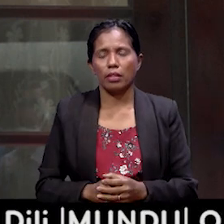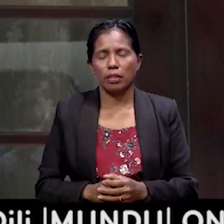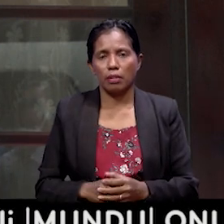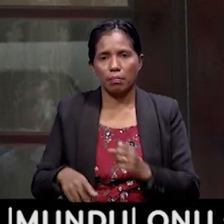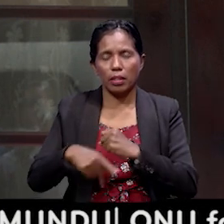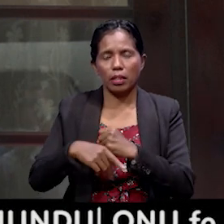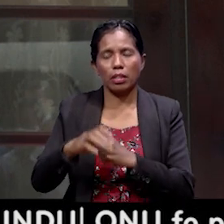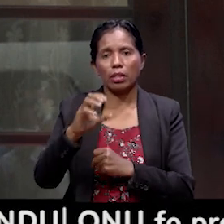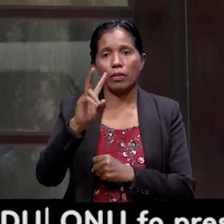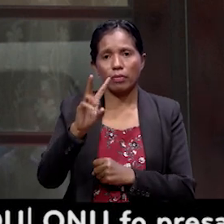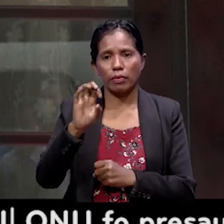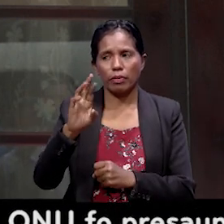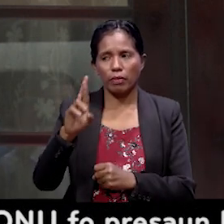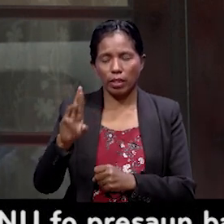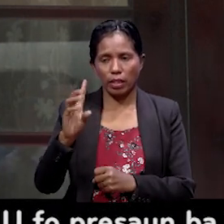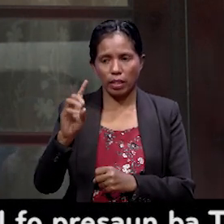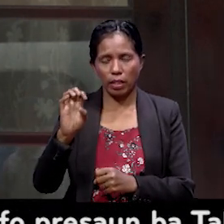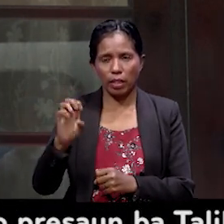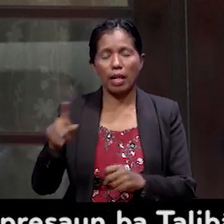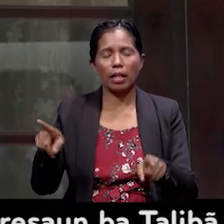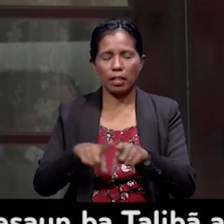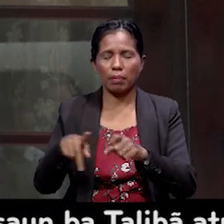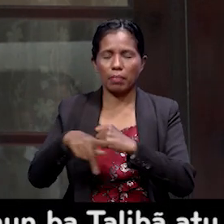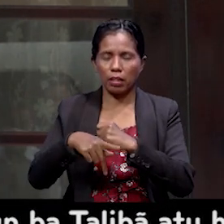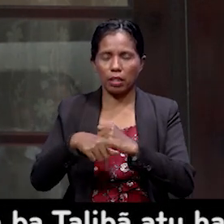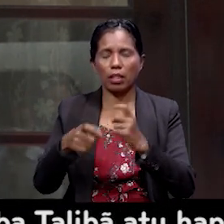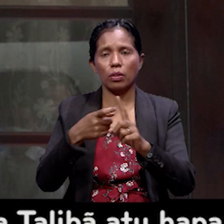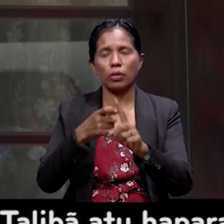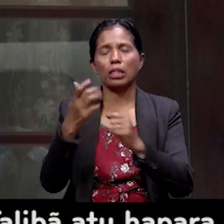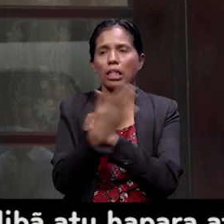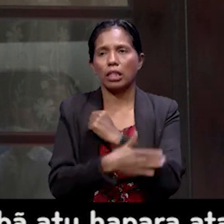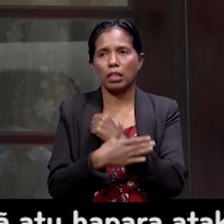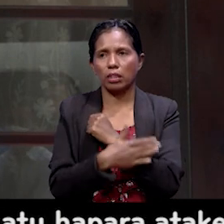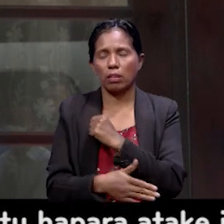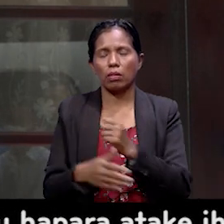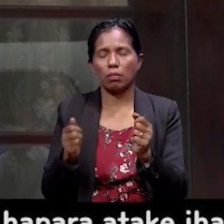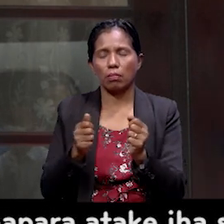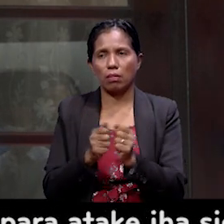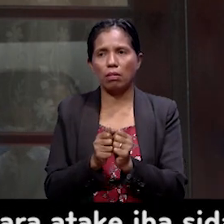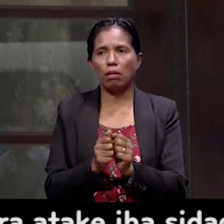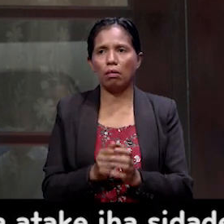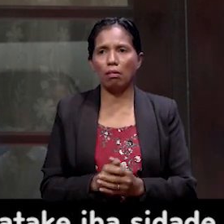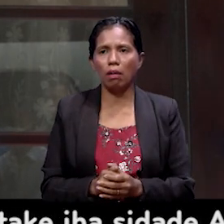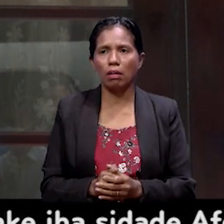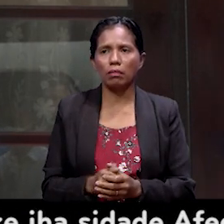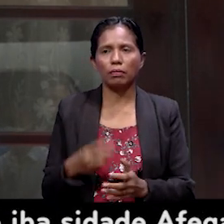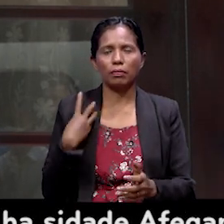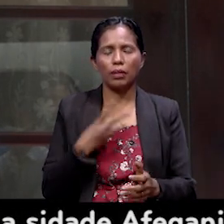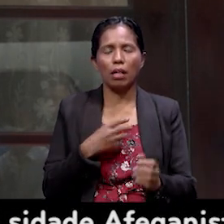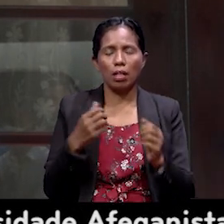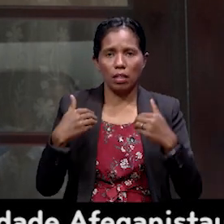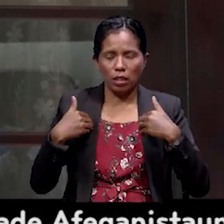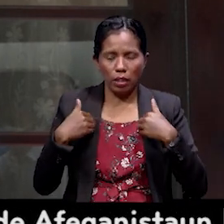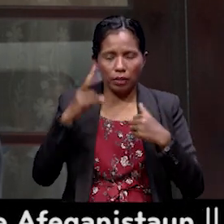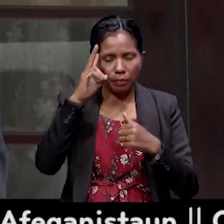partido. Partido neve inspira Husi, nação 142. A minha visão rássica,